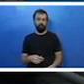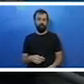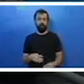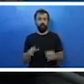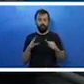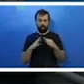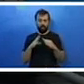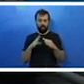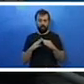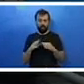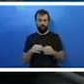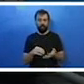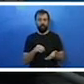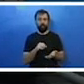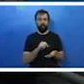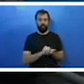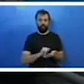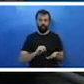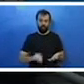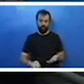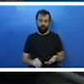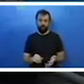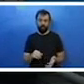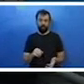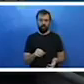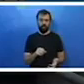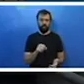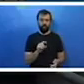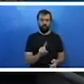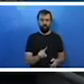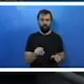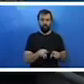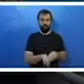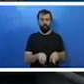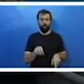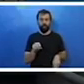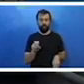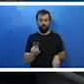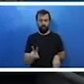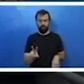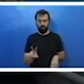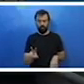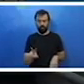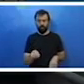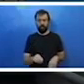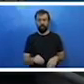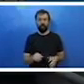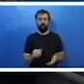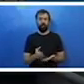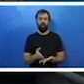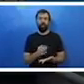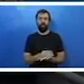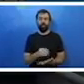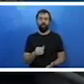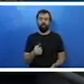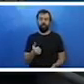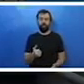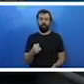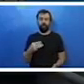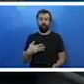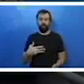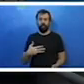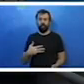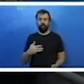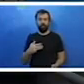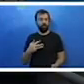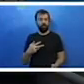página 134. Então, tá vendo que vocês têm que fazer tudo isso aqui sozinhos? Sim, porque é